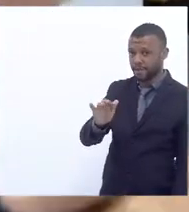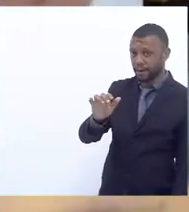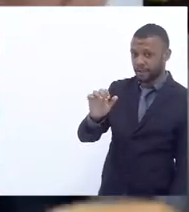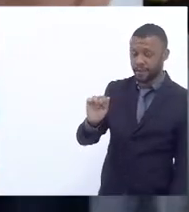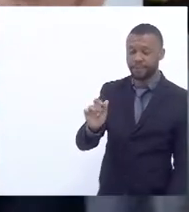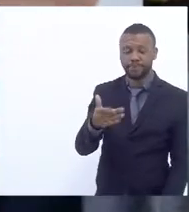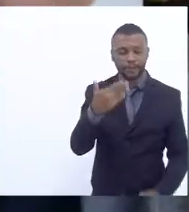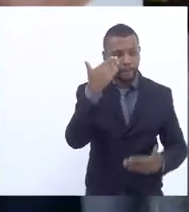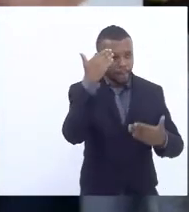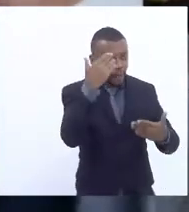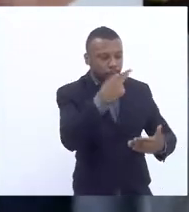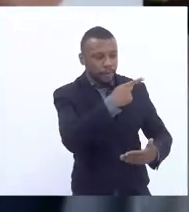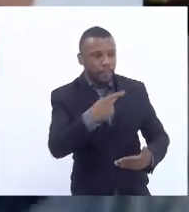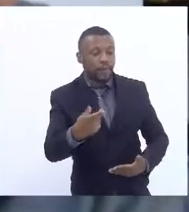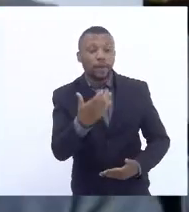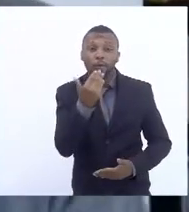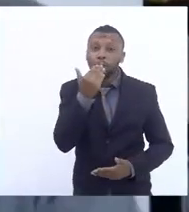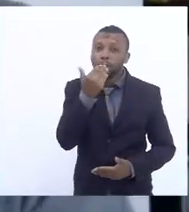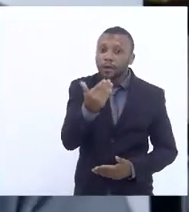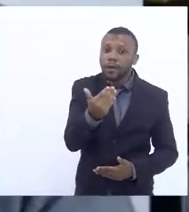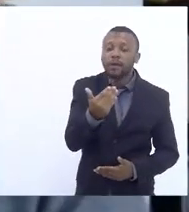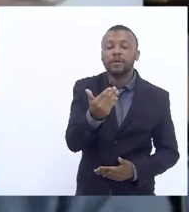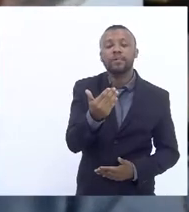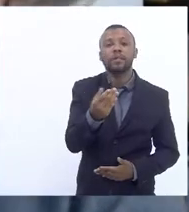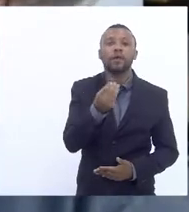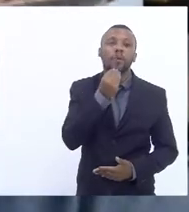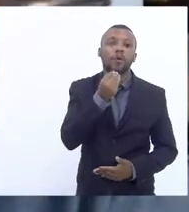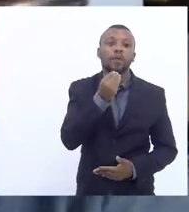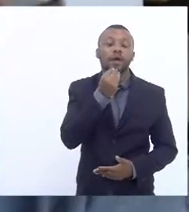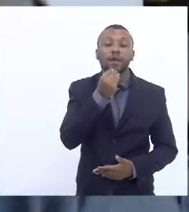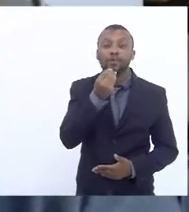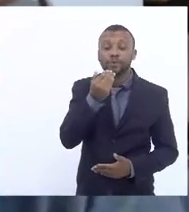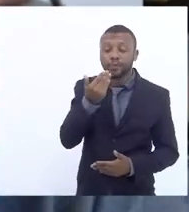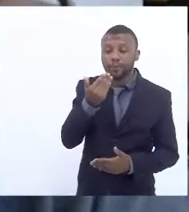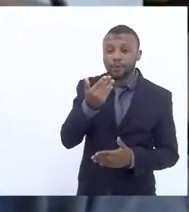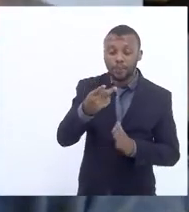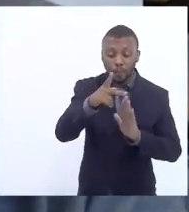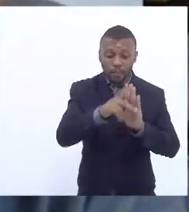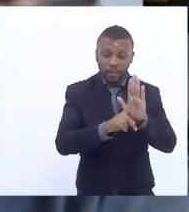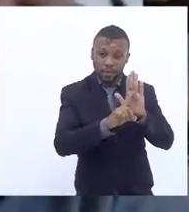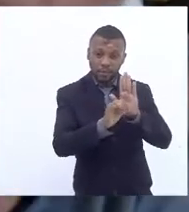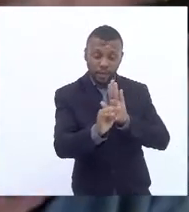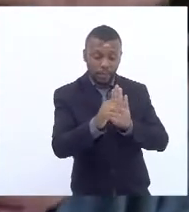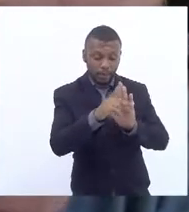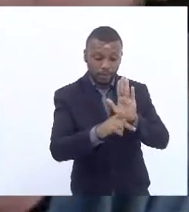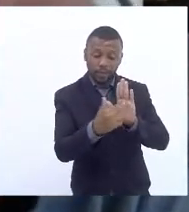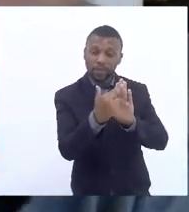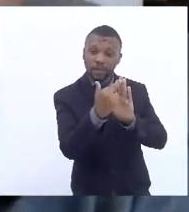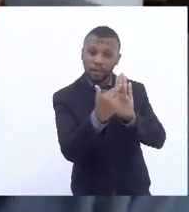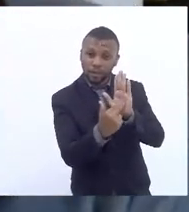quero solicitar a possibilidade de ser coautor do projeto de resolução